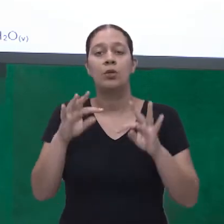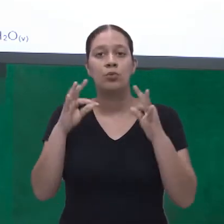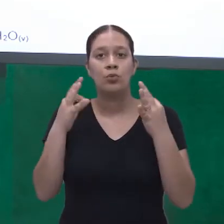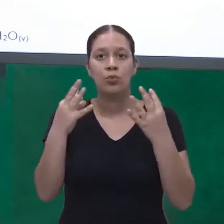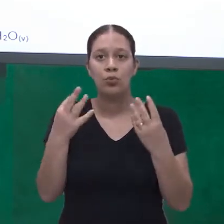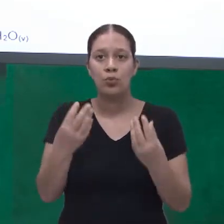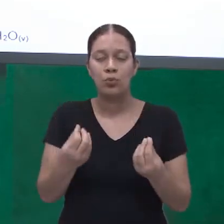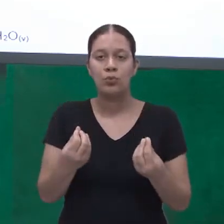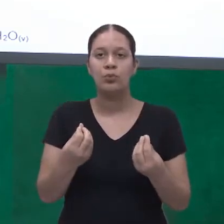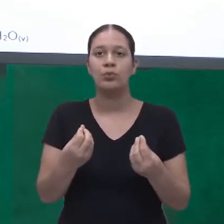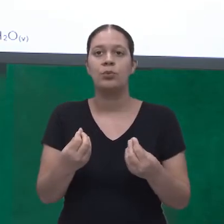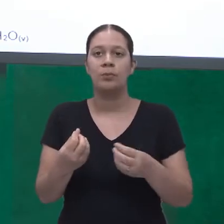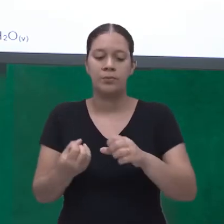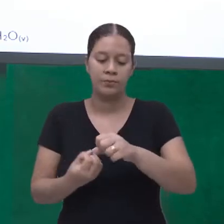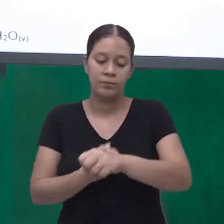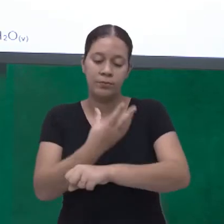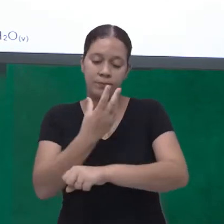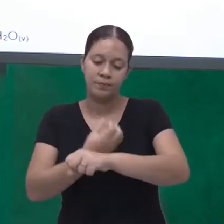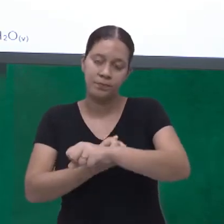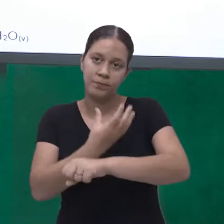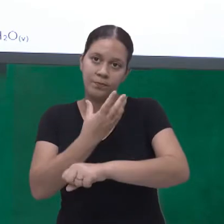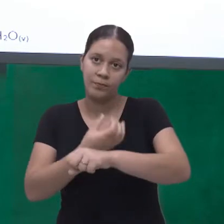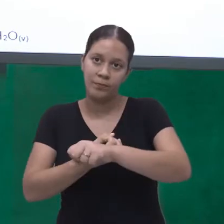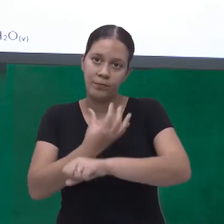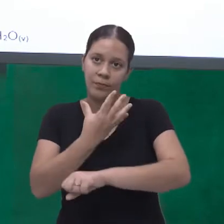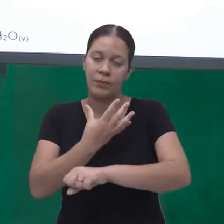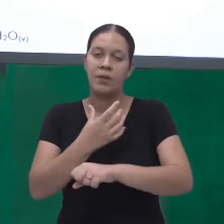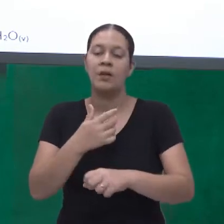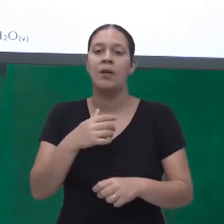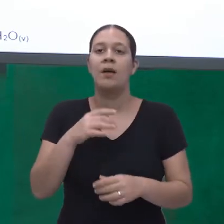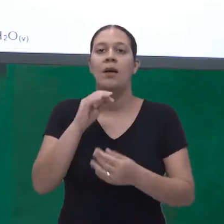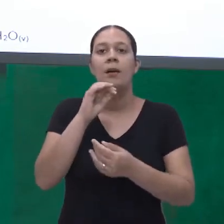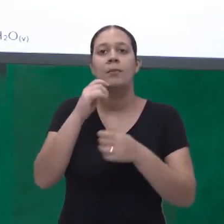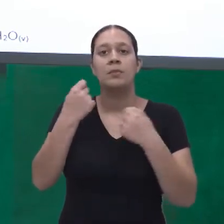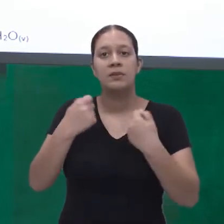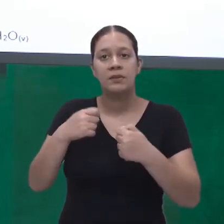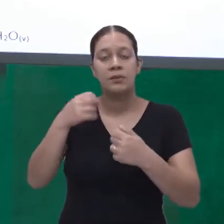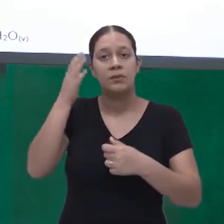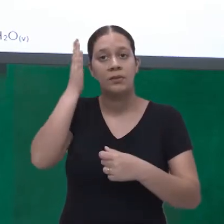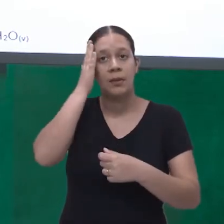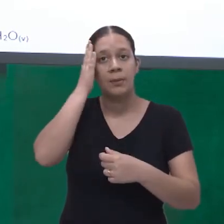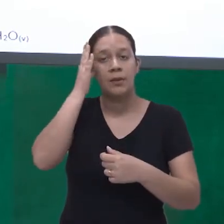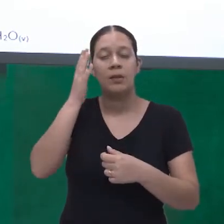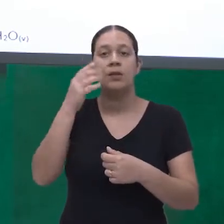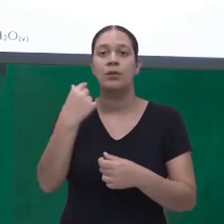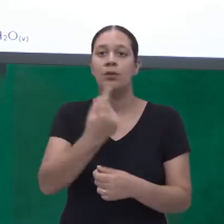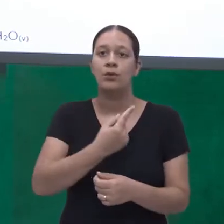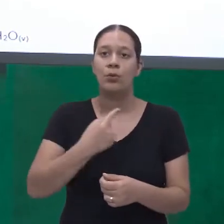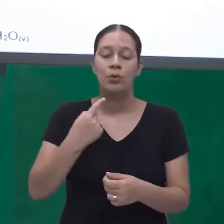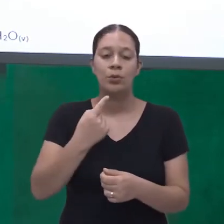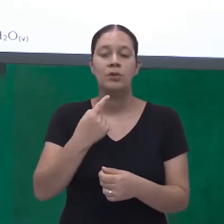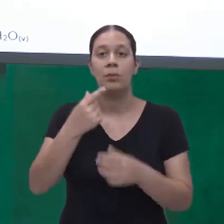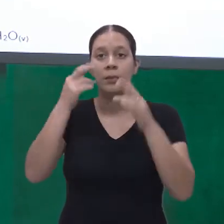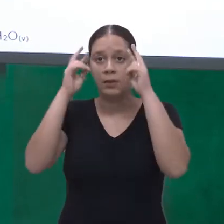processo exotérmico. Quando a gente faz o balanceamento, a teoria nos pede, e a gente